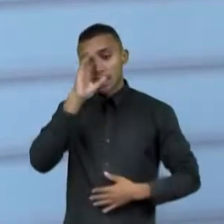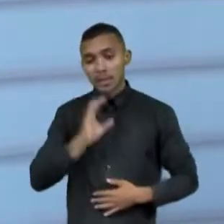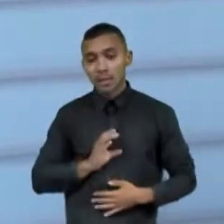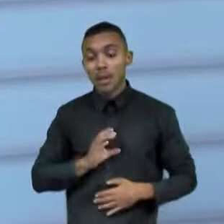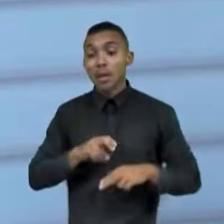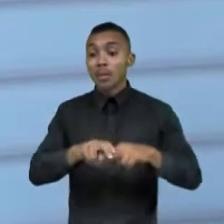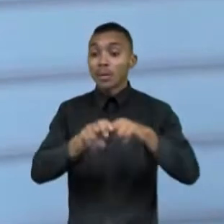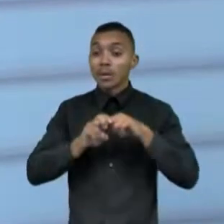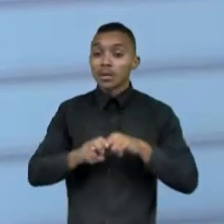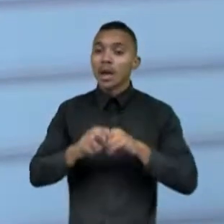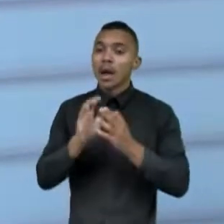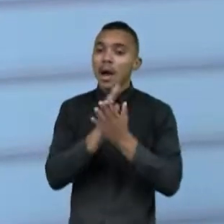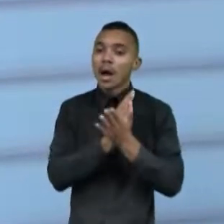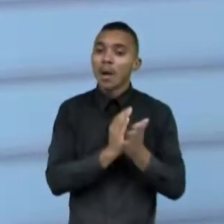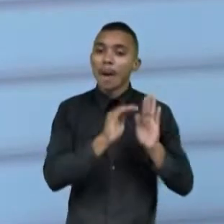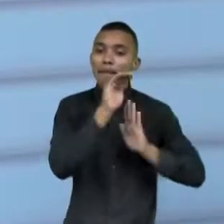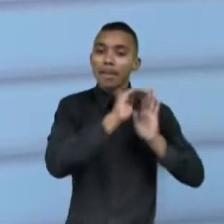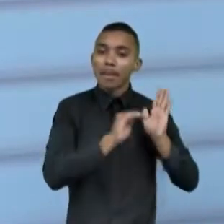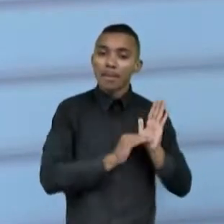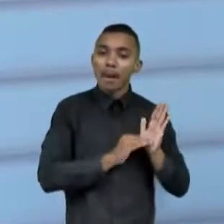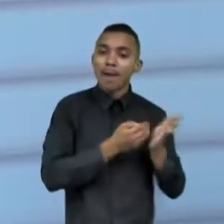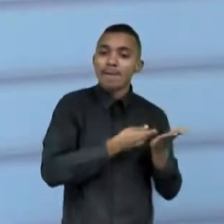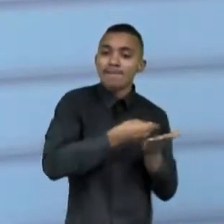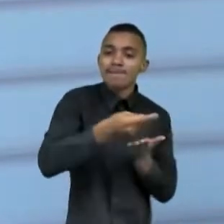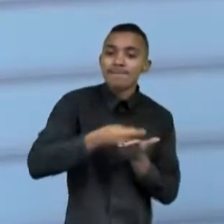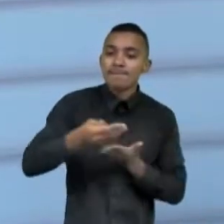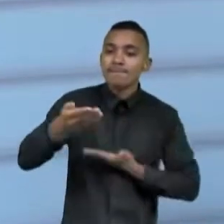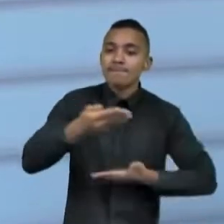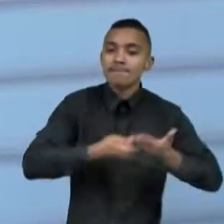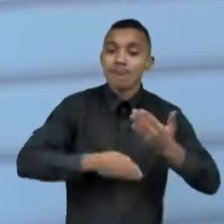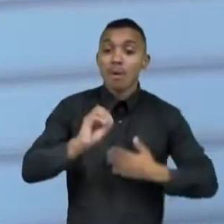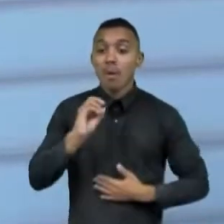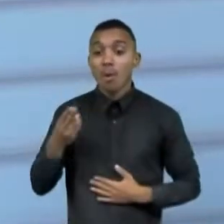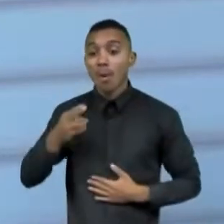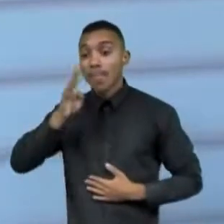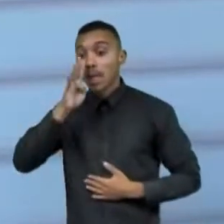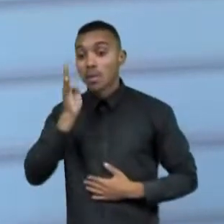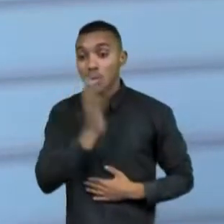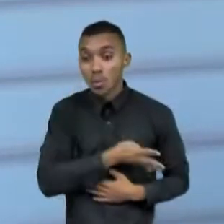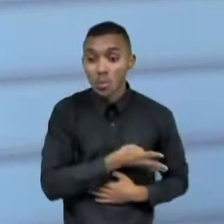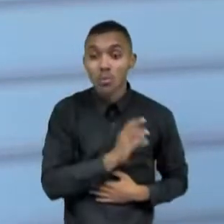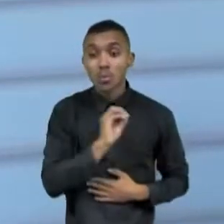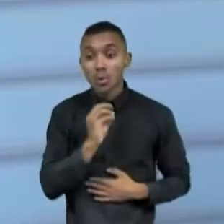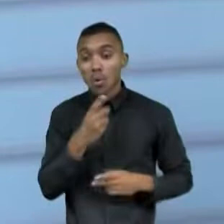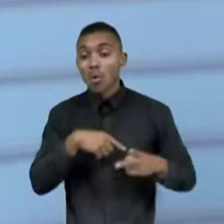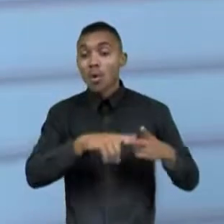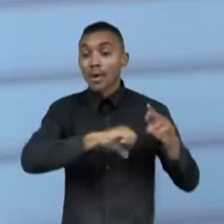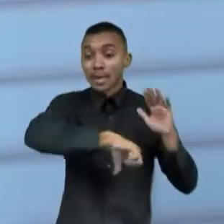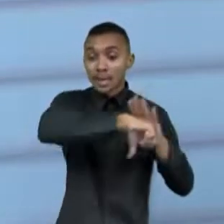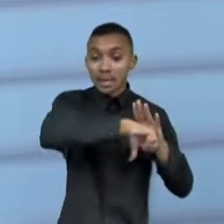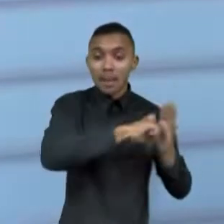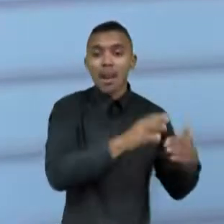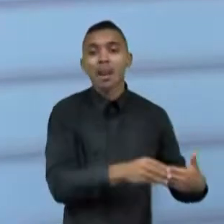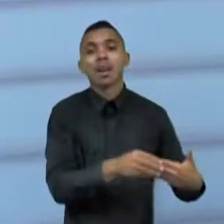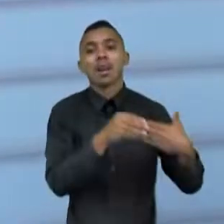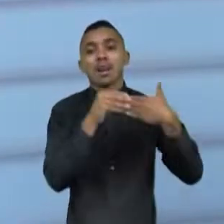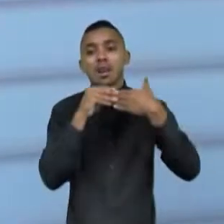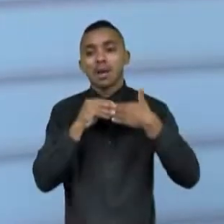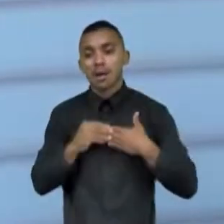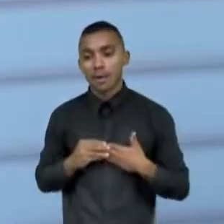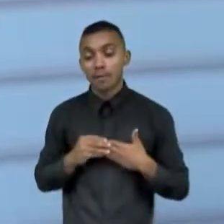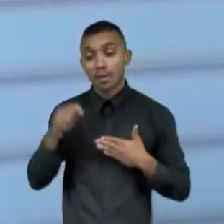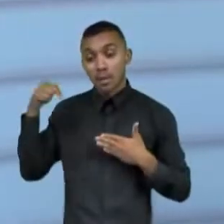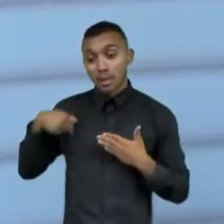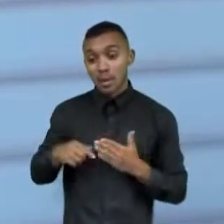gente compartilha algumas pautas e também alguns, por exemplo, algumas denúncias, alguns casos que chegam até a comissão. Vocês encaminham. A